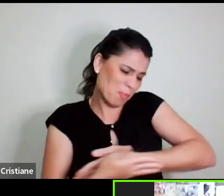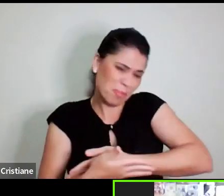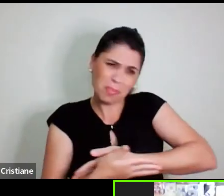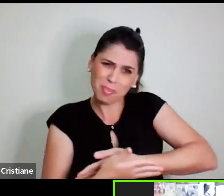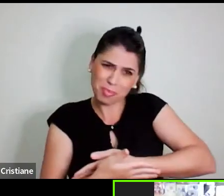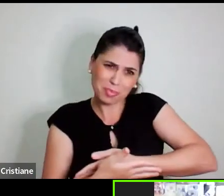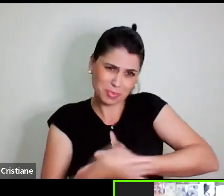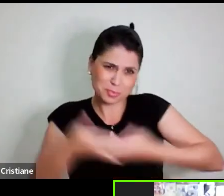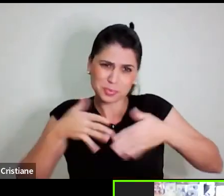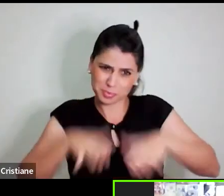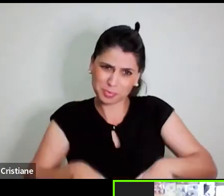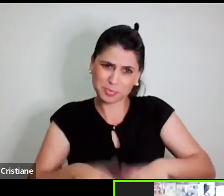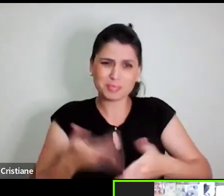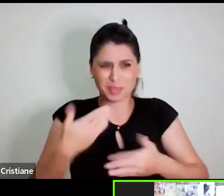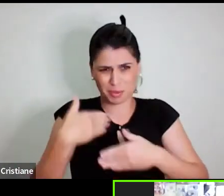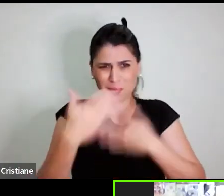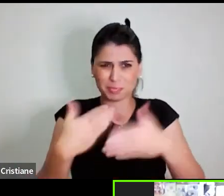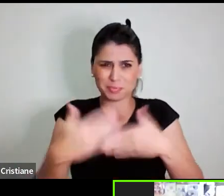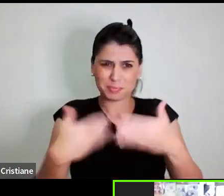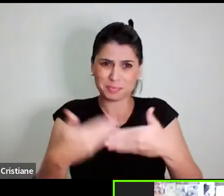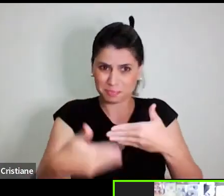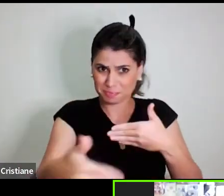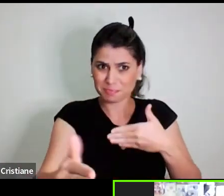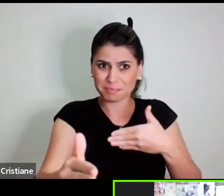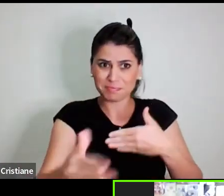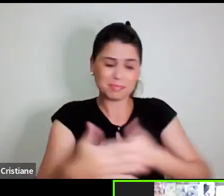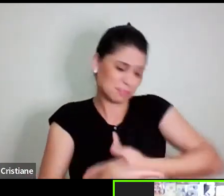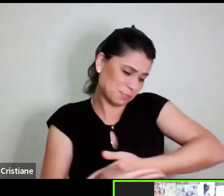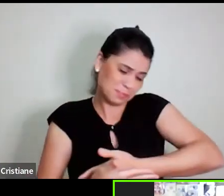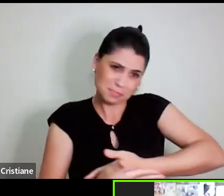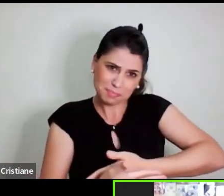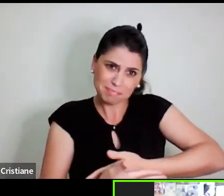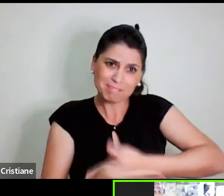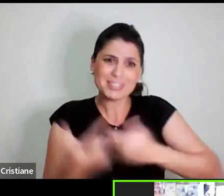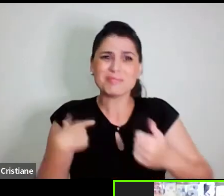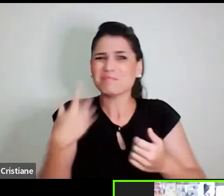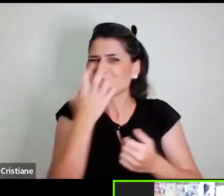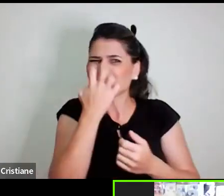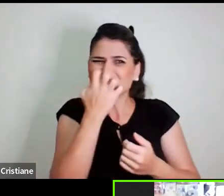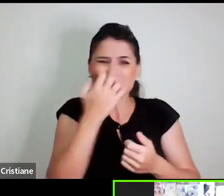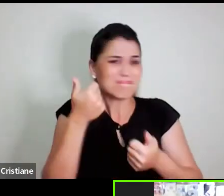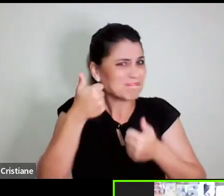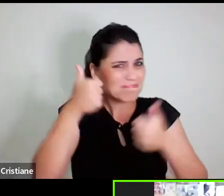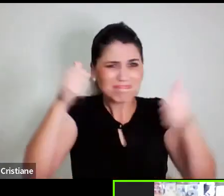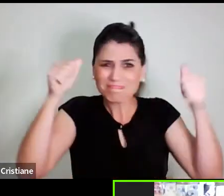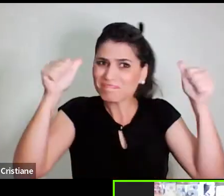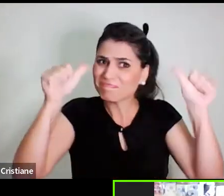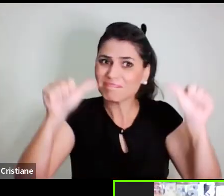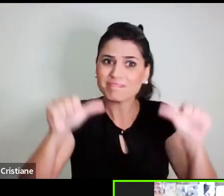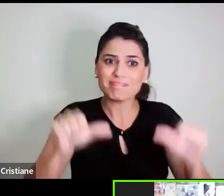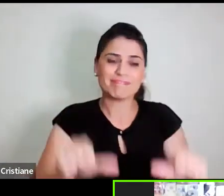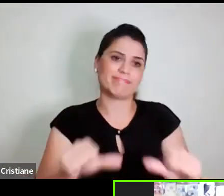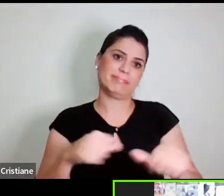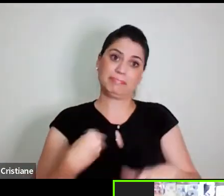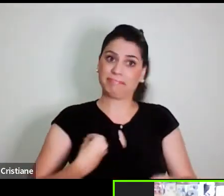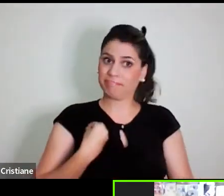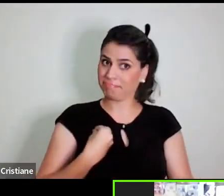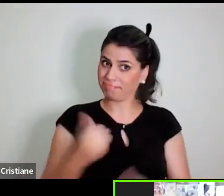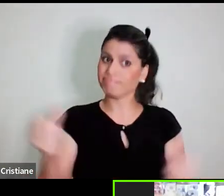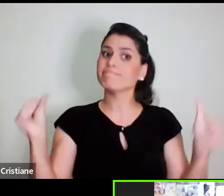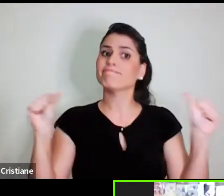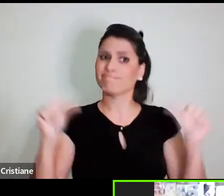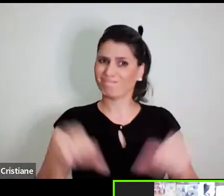bastante tempo, o que só piorou a alergia. Ficou muito difícil.